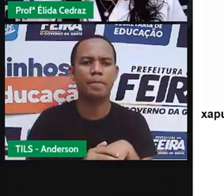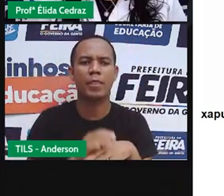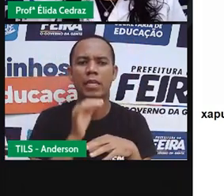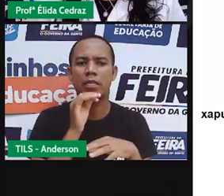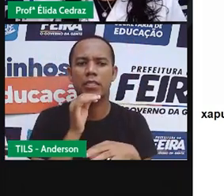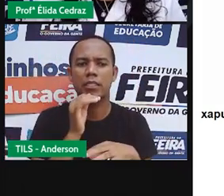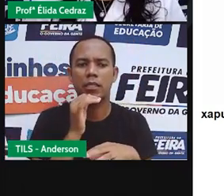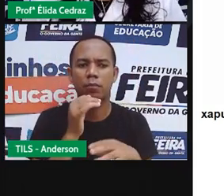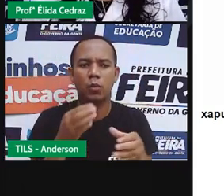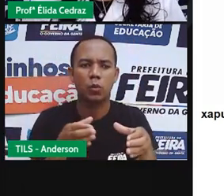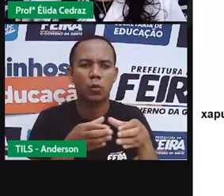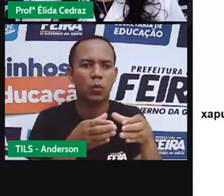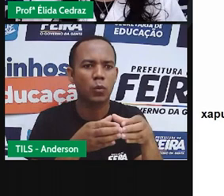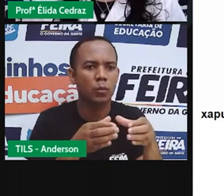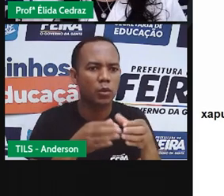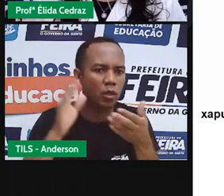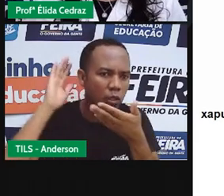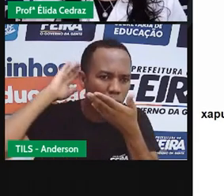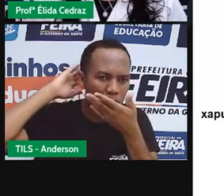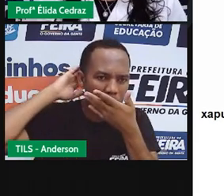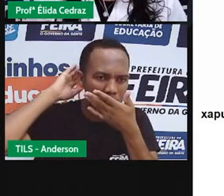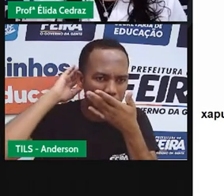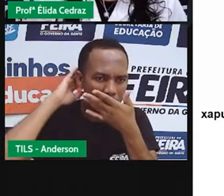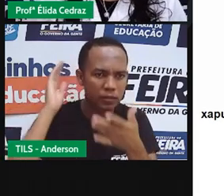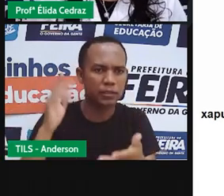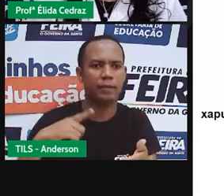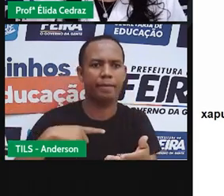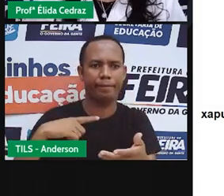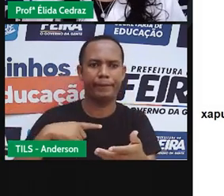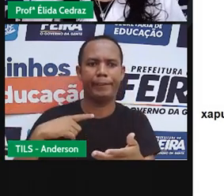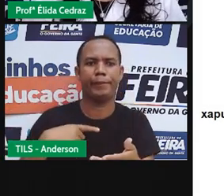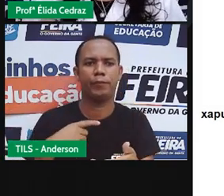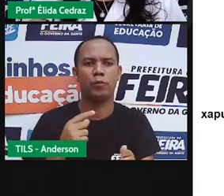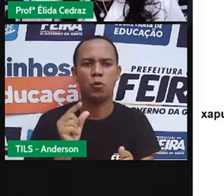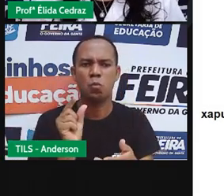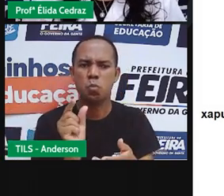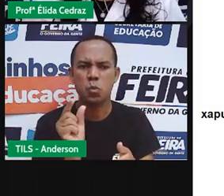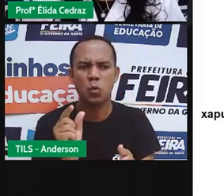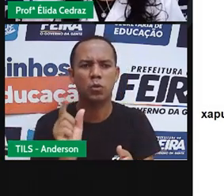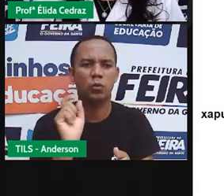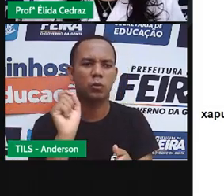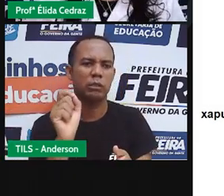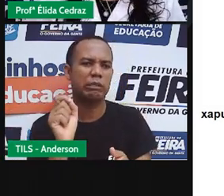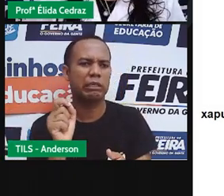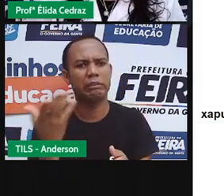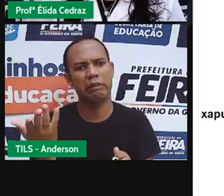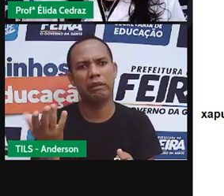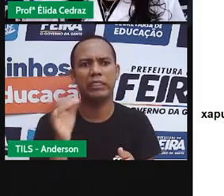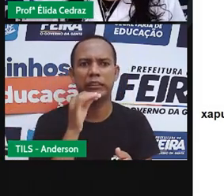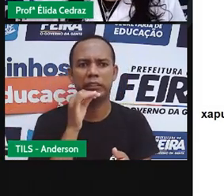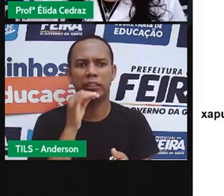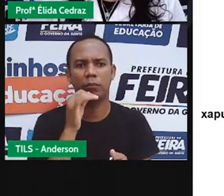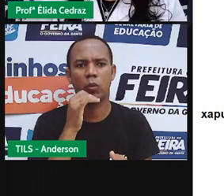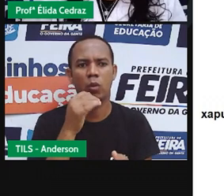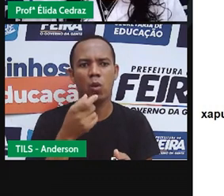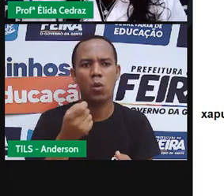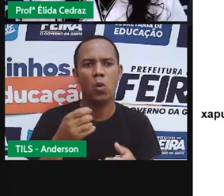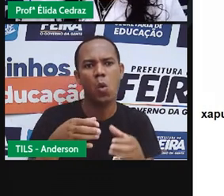lendas indígenas têm um pouco dessa crença. O Curupira, o